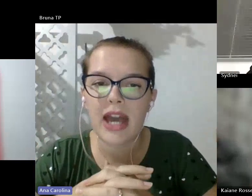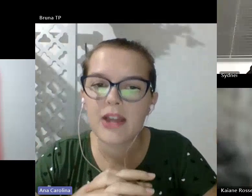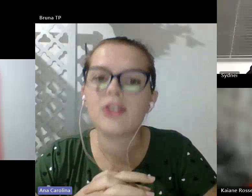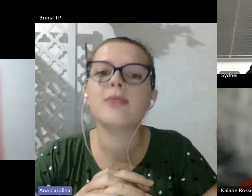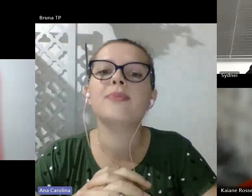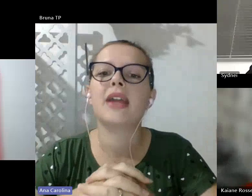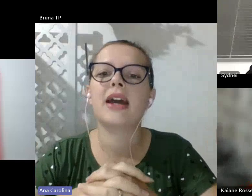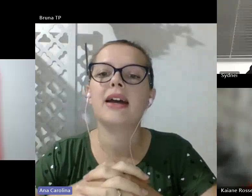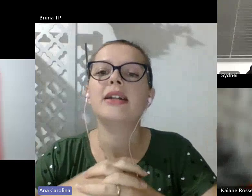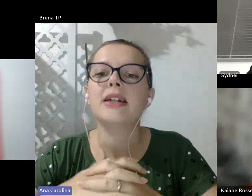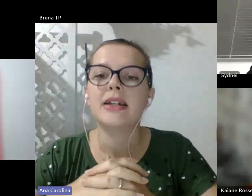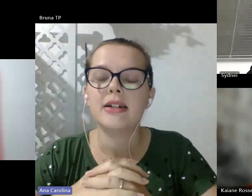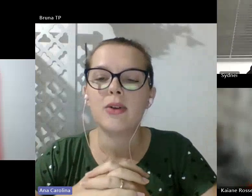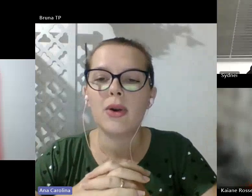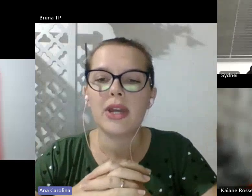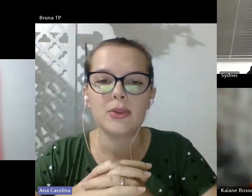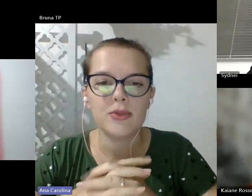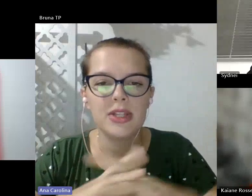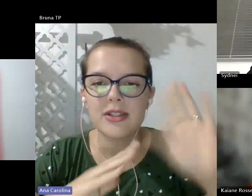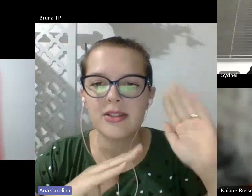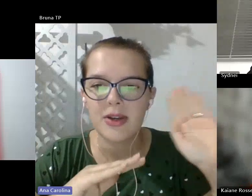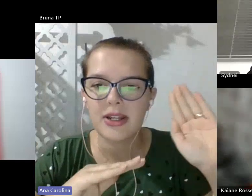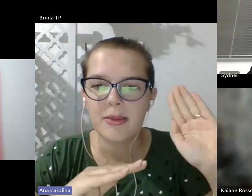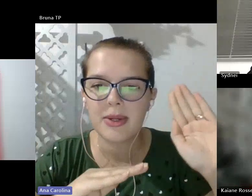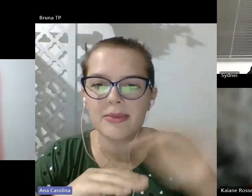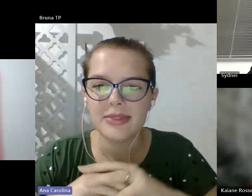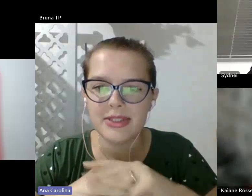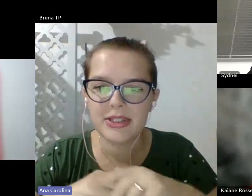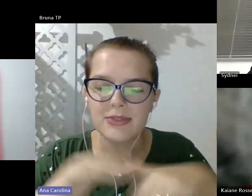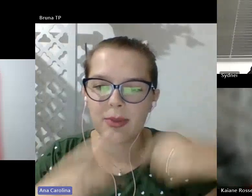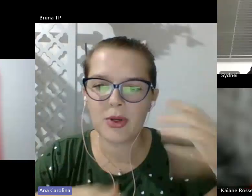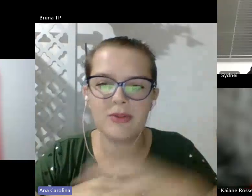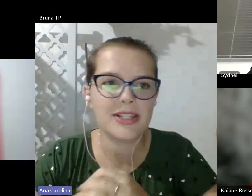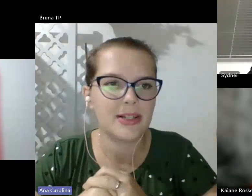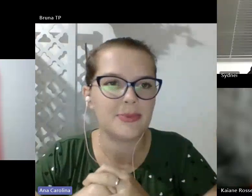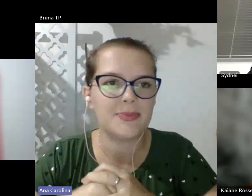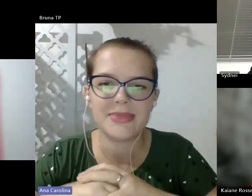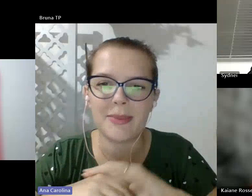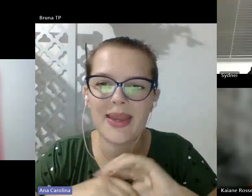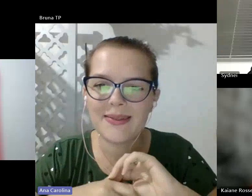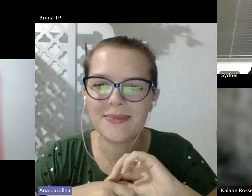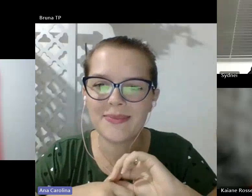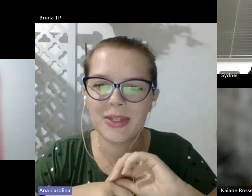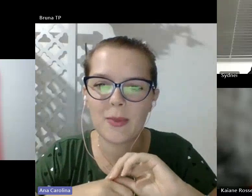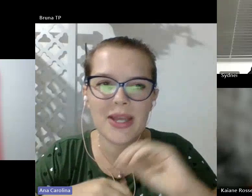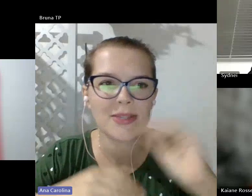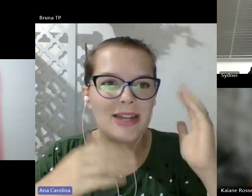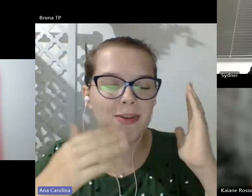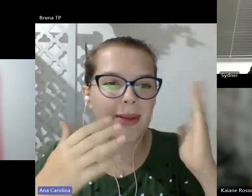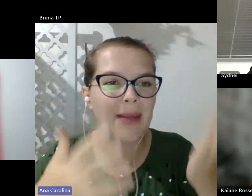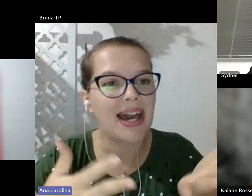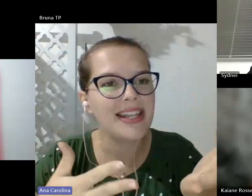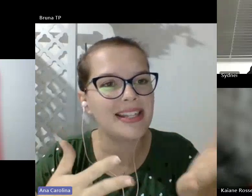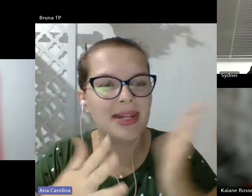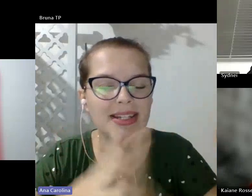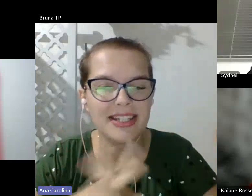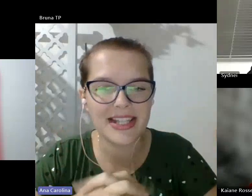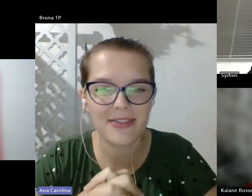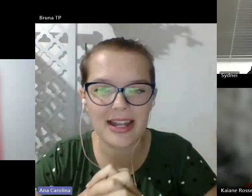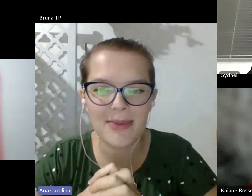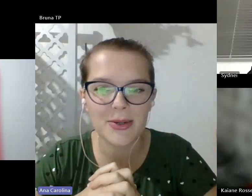no site, tá? Qualquer dúvida, só erguer a mão e vamos conversando, tá bem? Então, eu passo a palavra para a Mari,